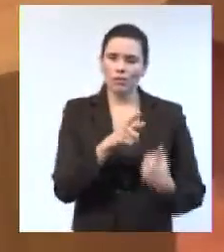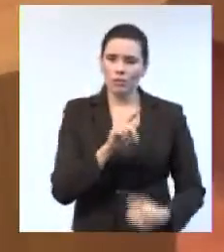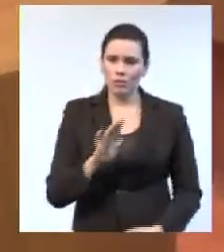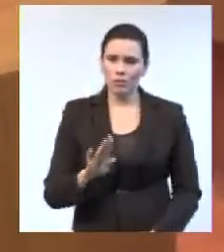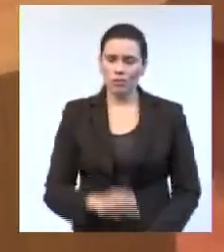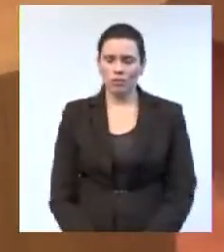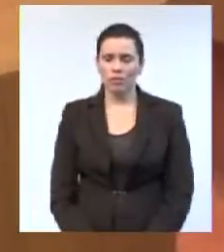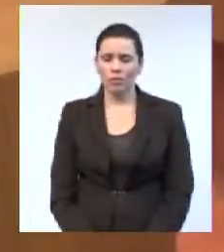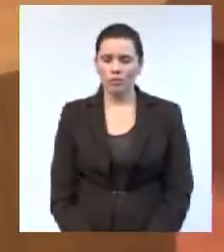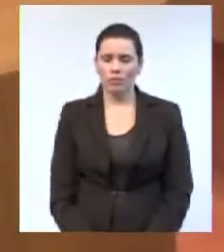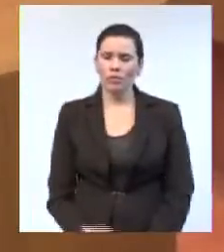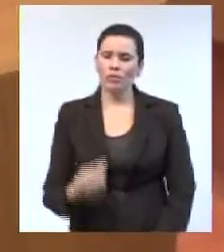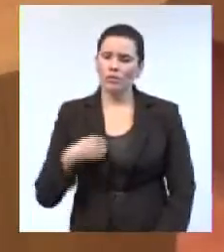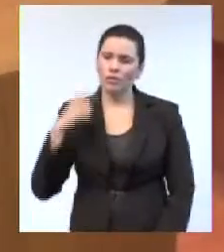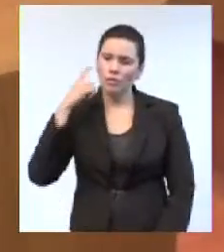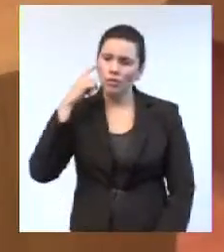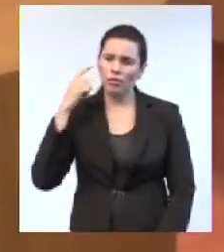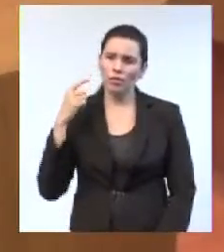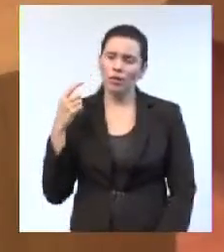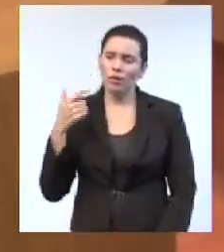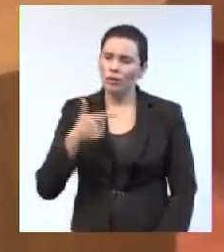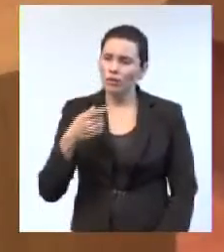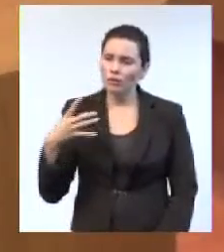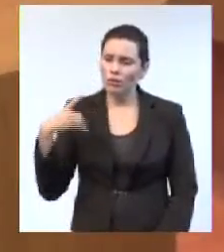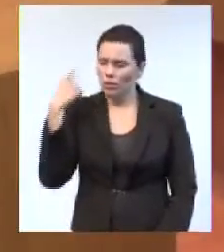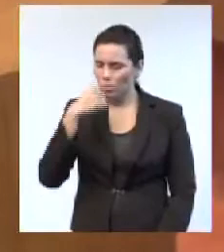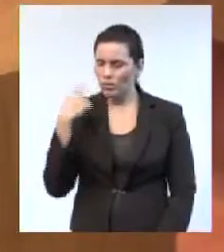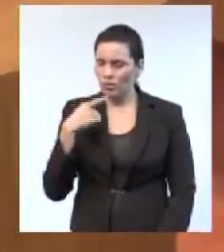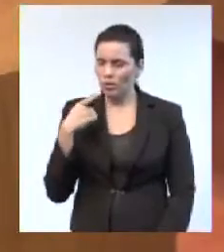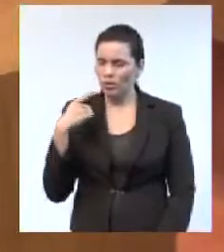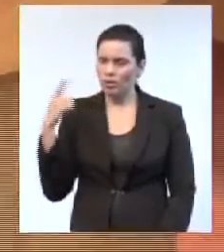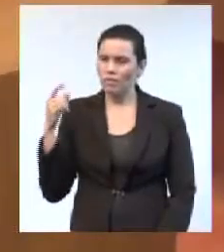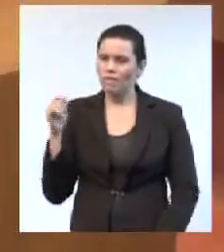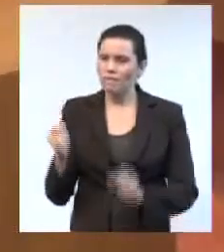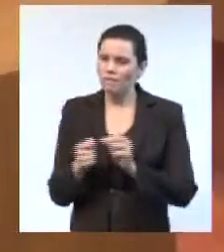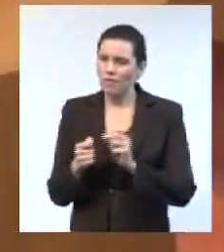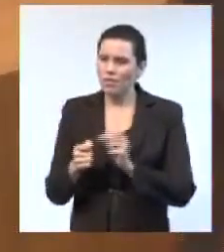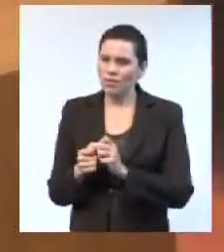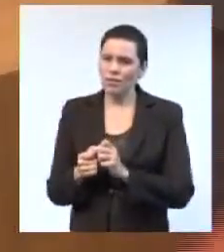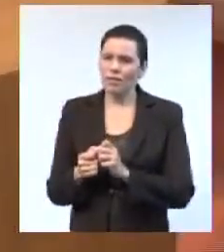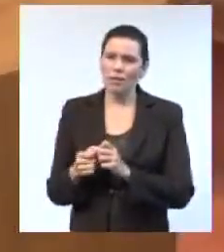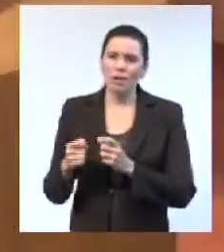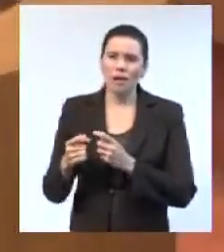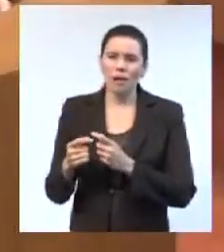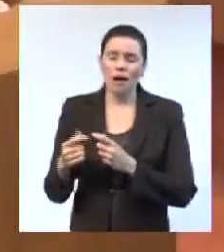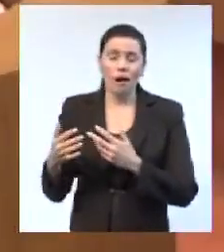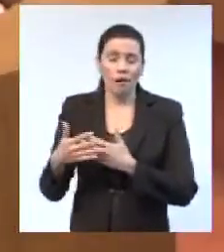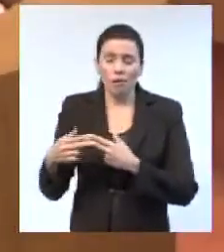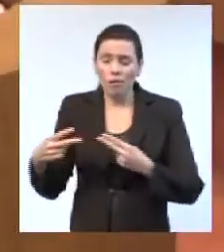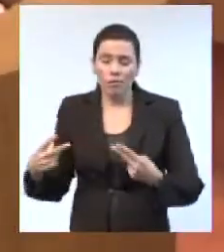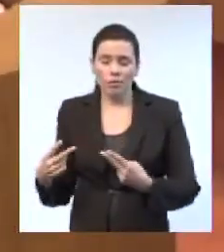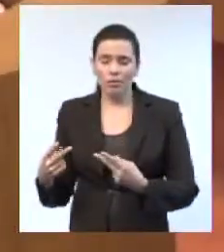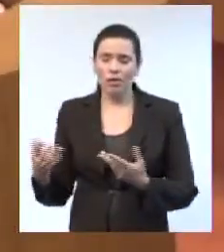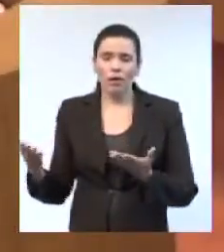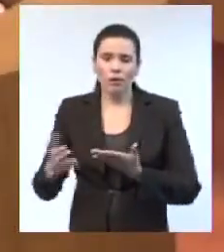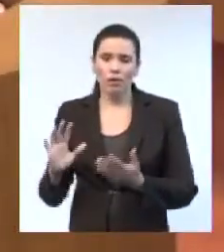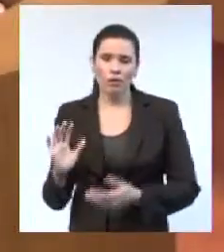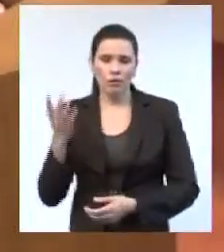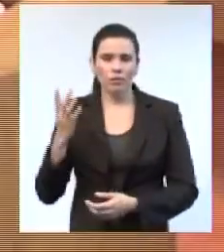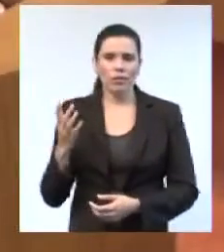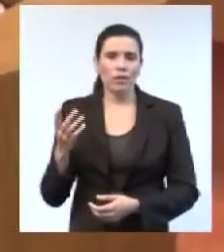horas o Congresso Nacional vai fazer pelo Maranhão o que nunca fez? Será que o Maranhão vai ter que passar a vida